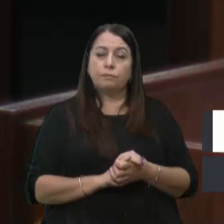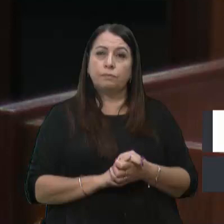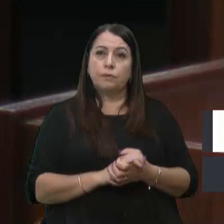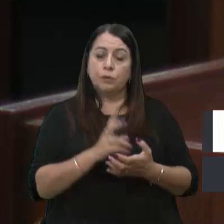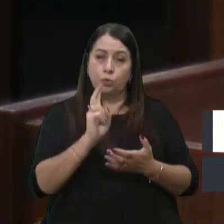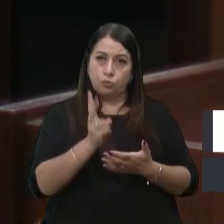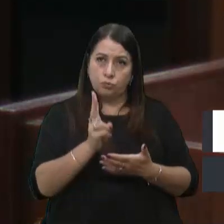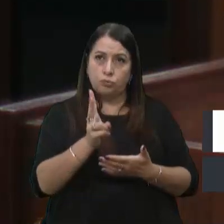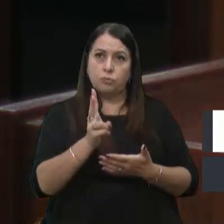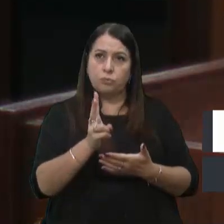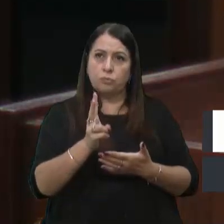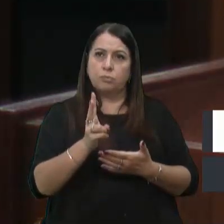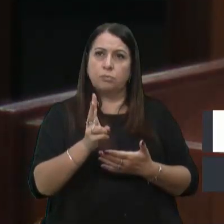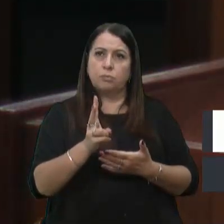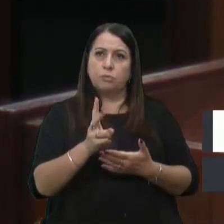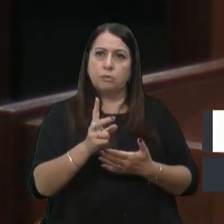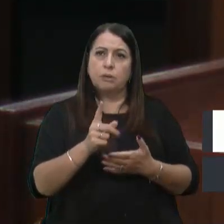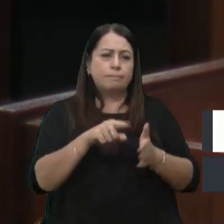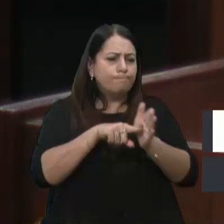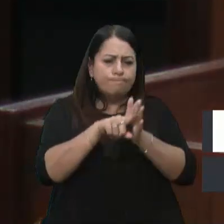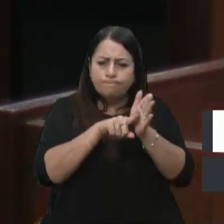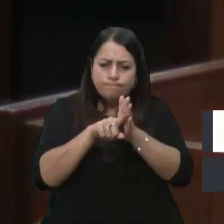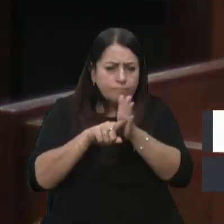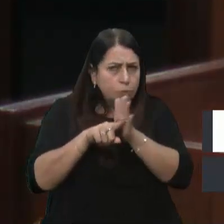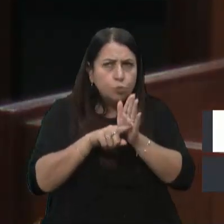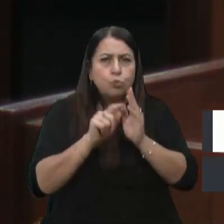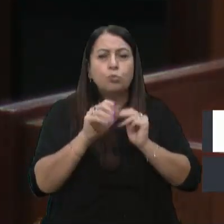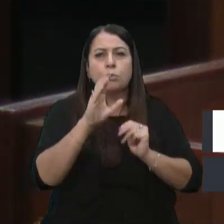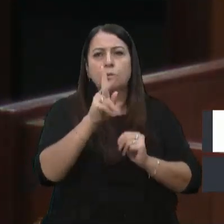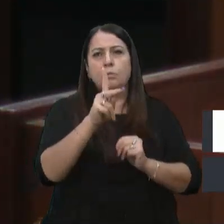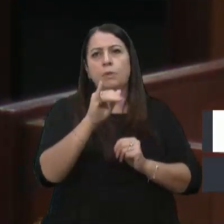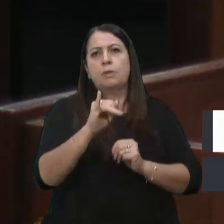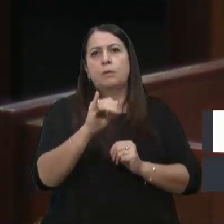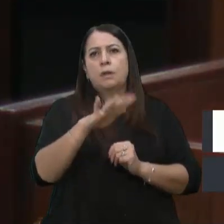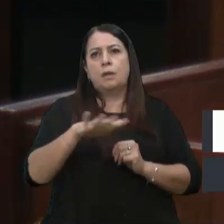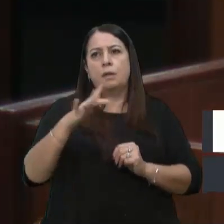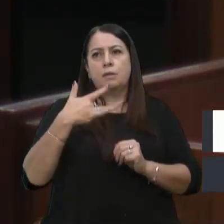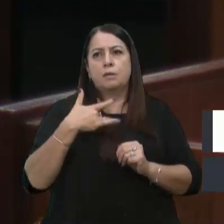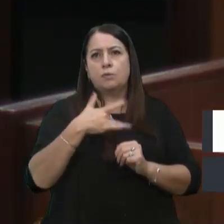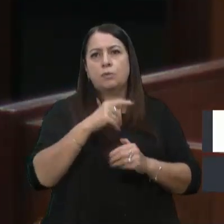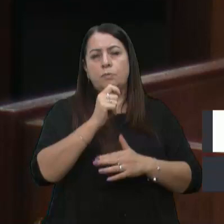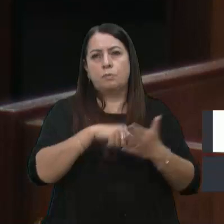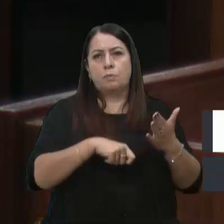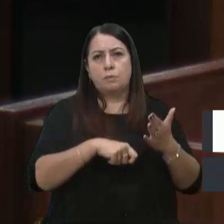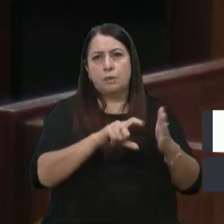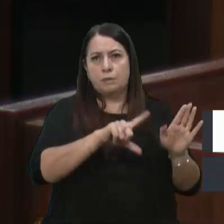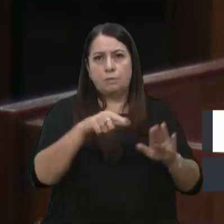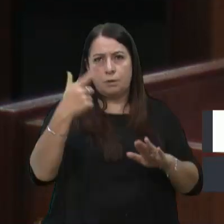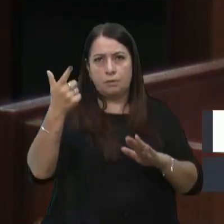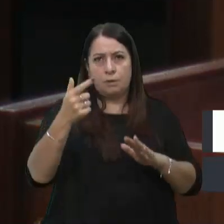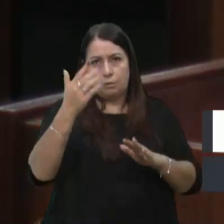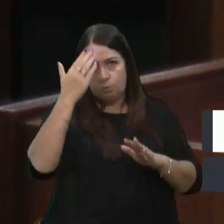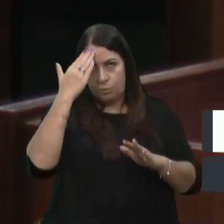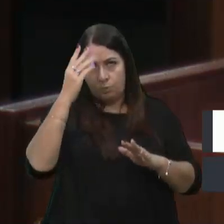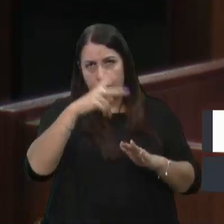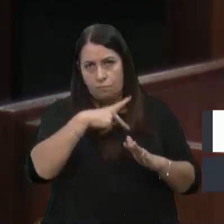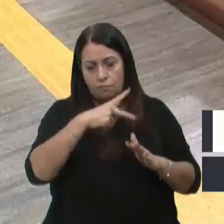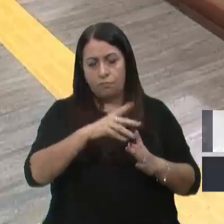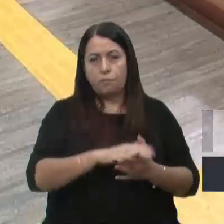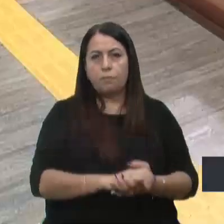prevalecerá com lupas através de uma CPI da saúde que nós iremos protocolar semana que vem Obrigado